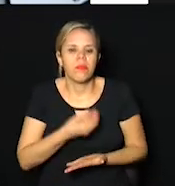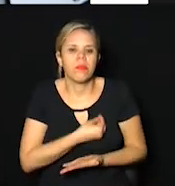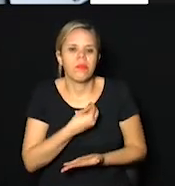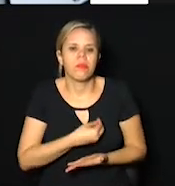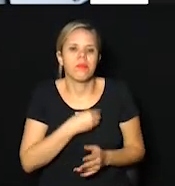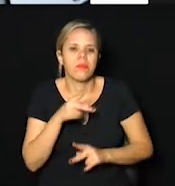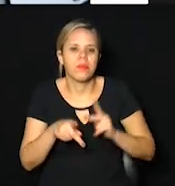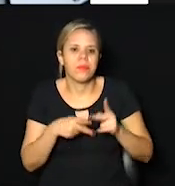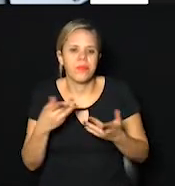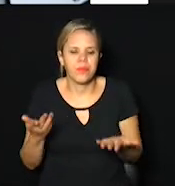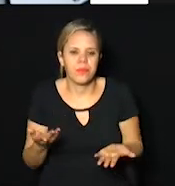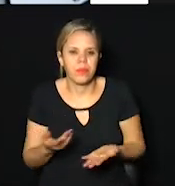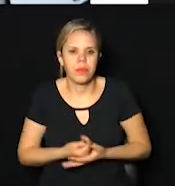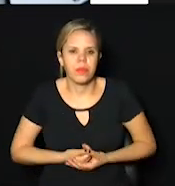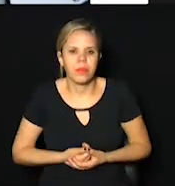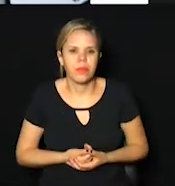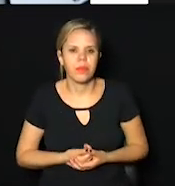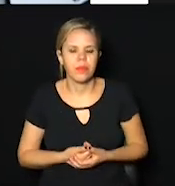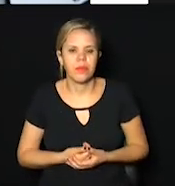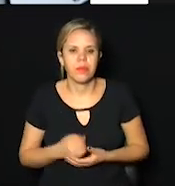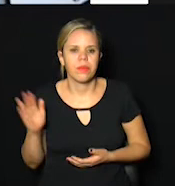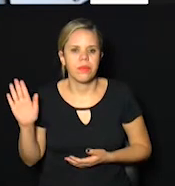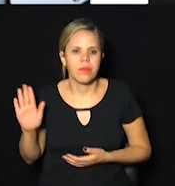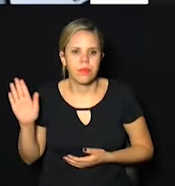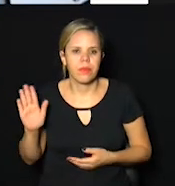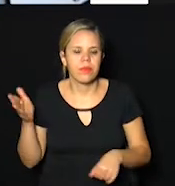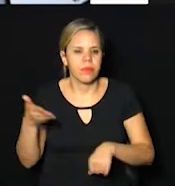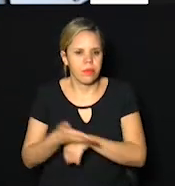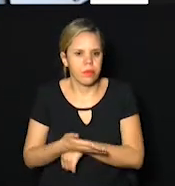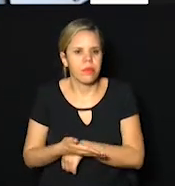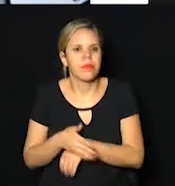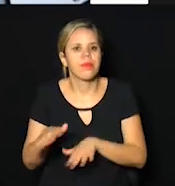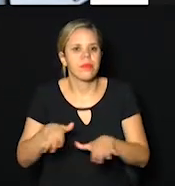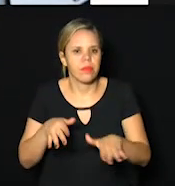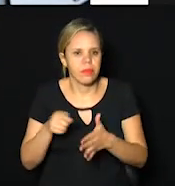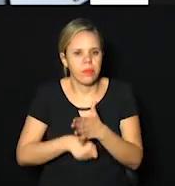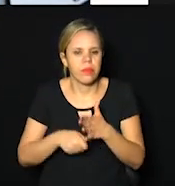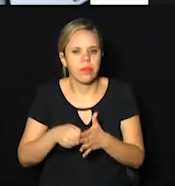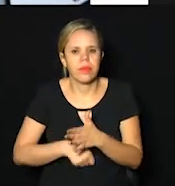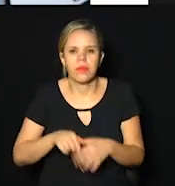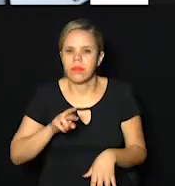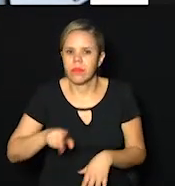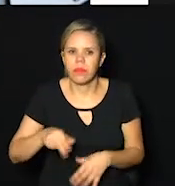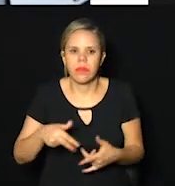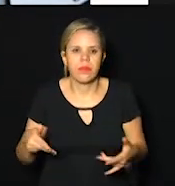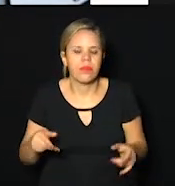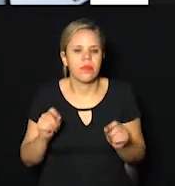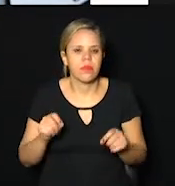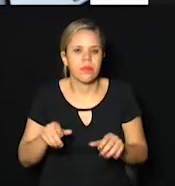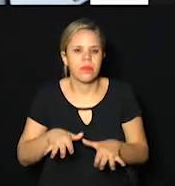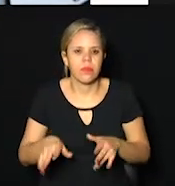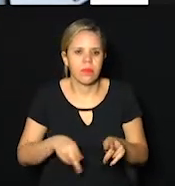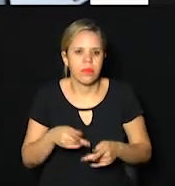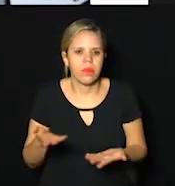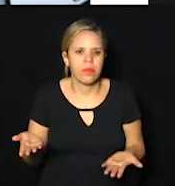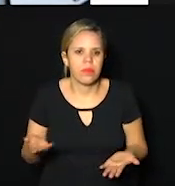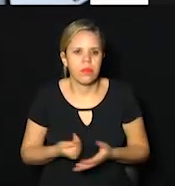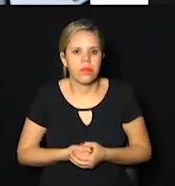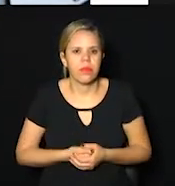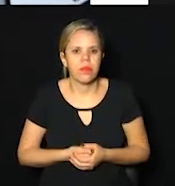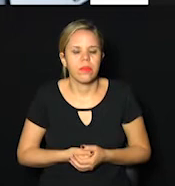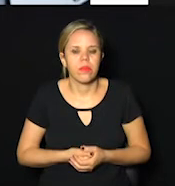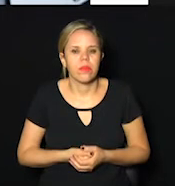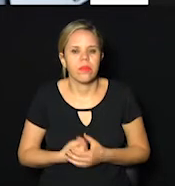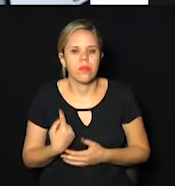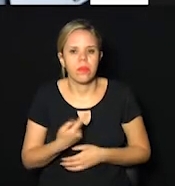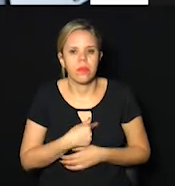pessoas. Isso, a candidatura entra nesse movimento, mas não é aquilo que move as pessoas. Porque senão, gente, a gente